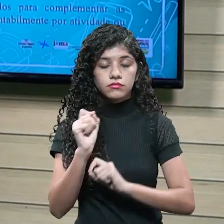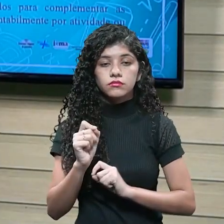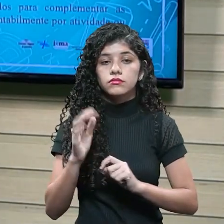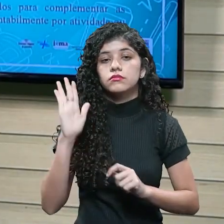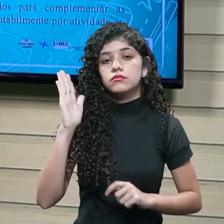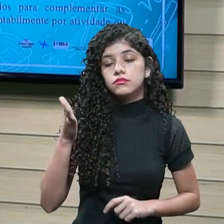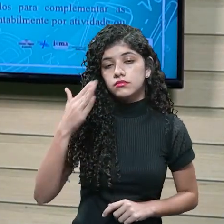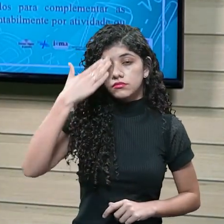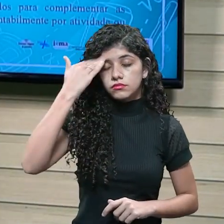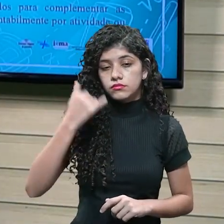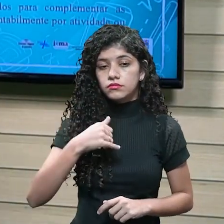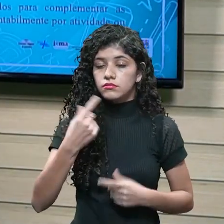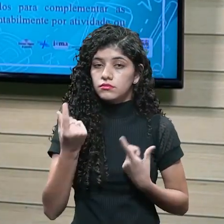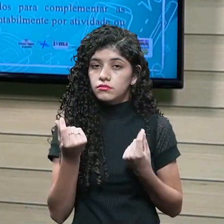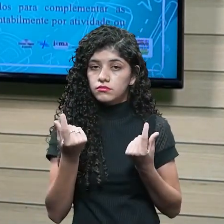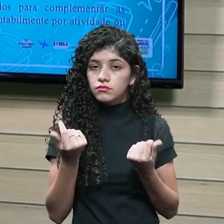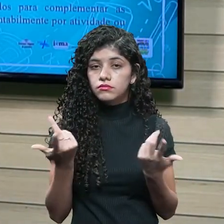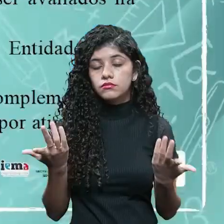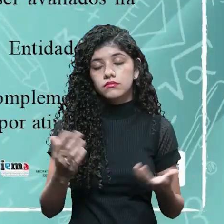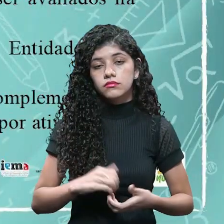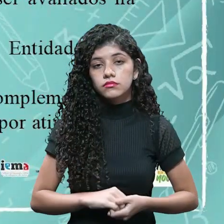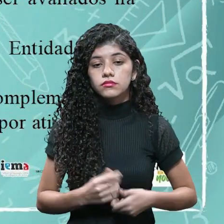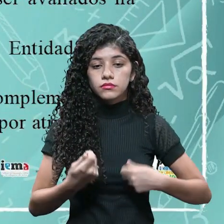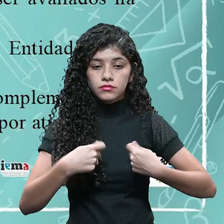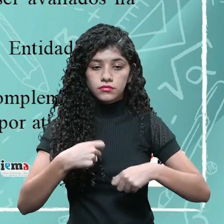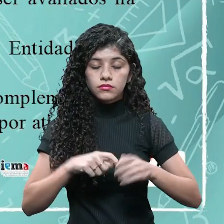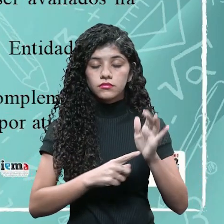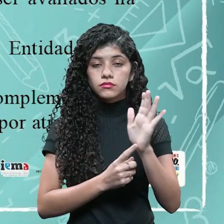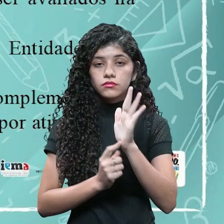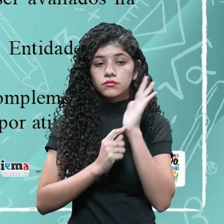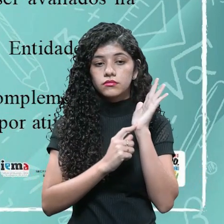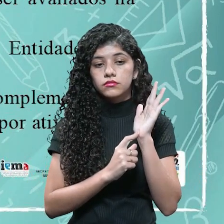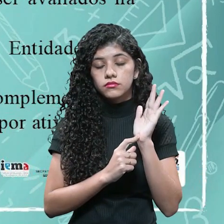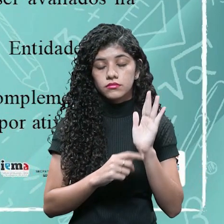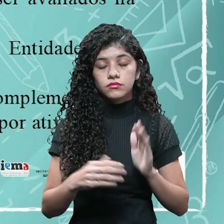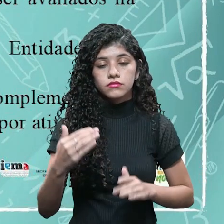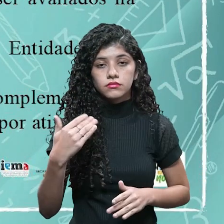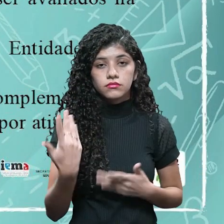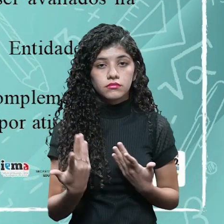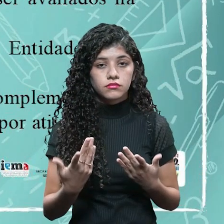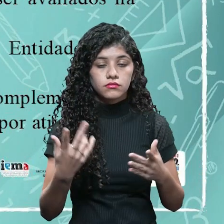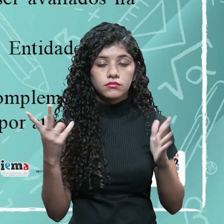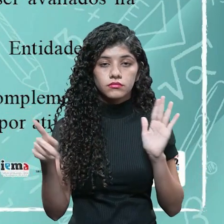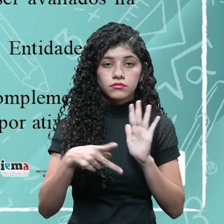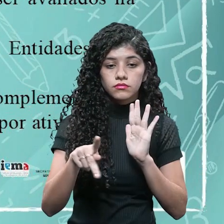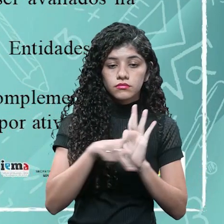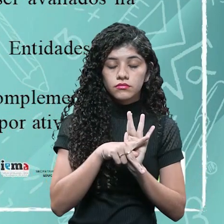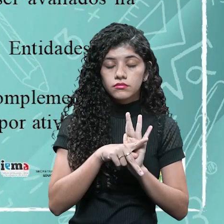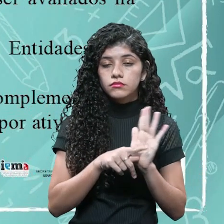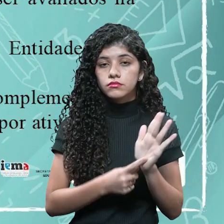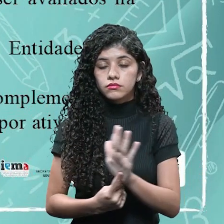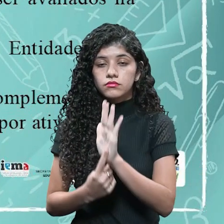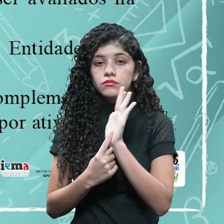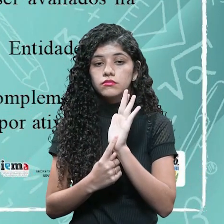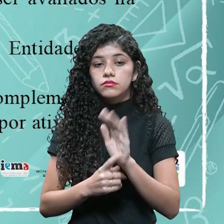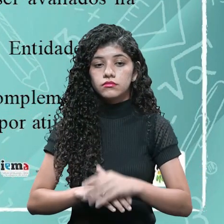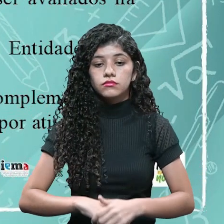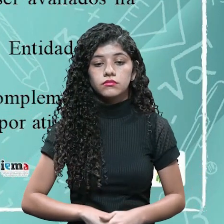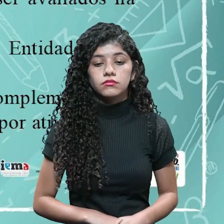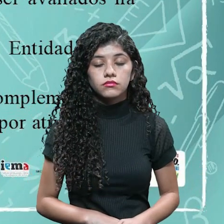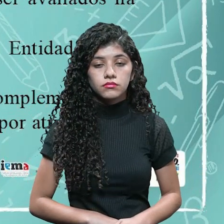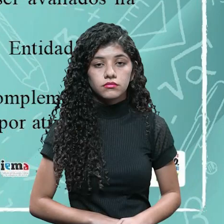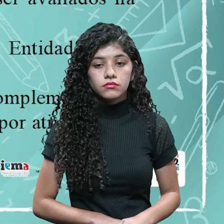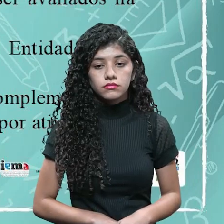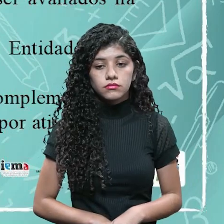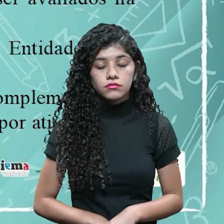você deduz ali do valor. E tem que ser demonstrado em uma conta específica, tem que ter uma conta só para ela, para